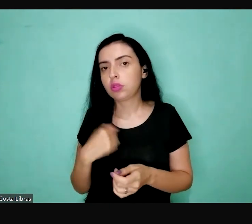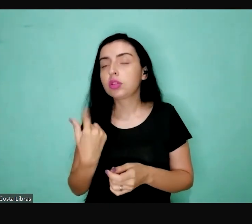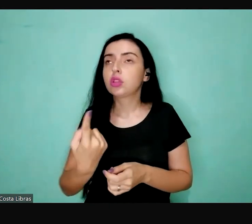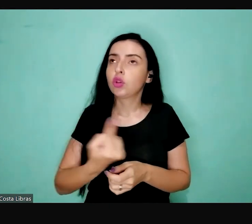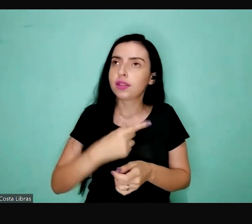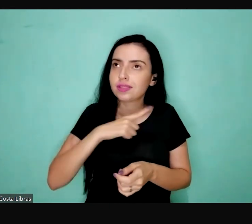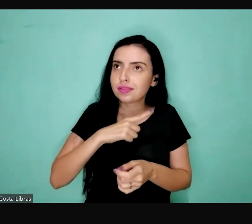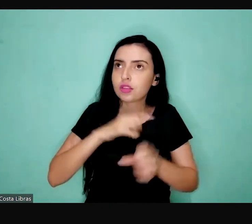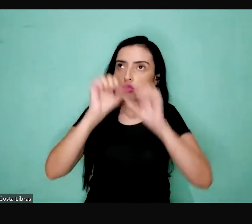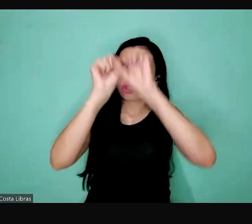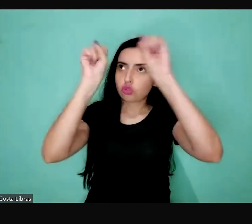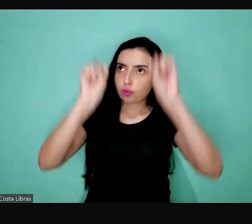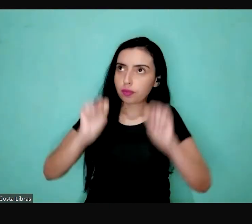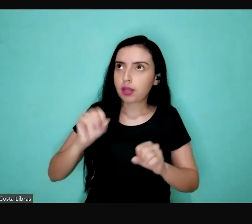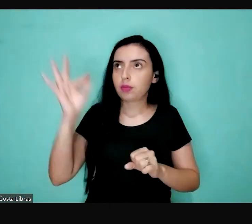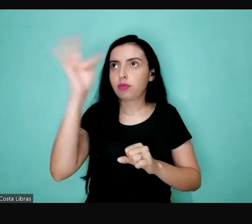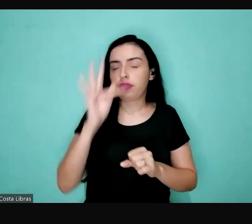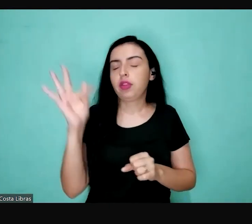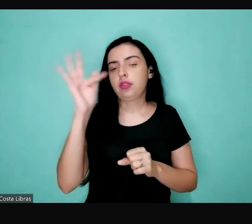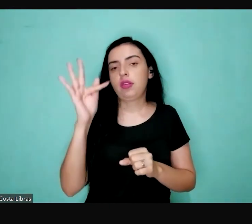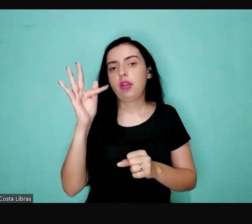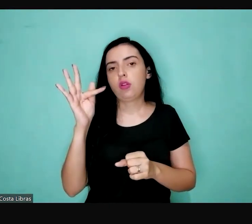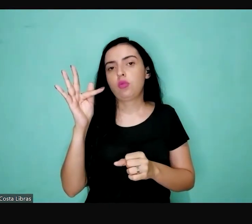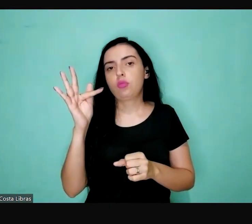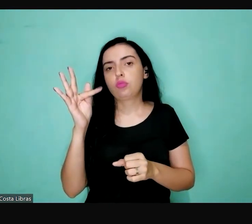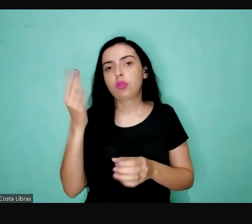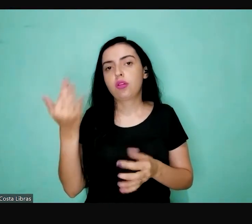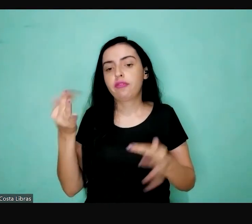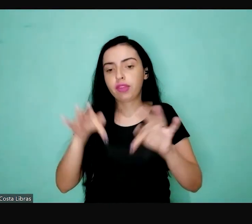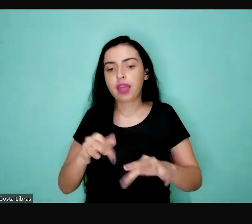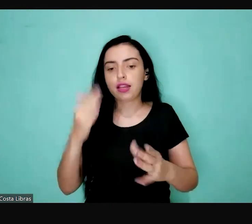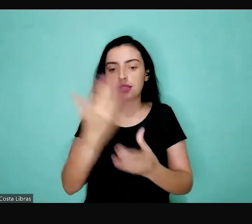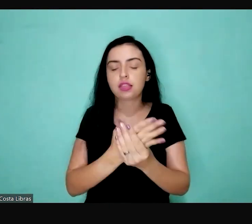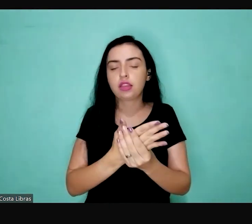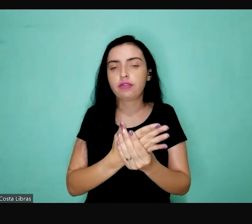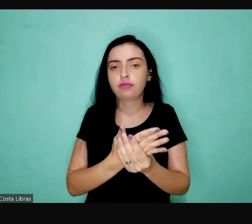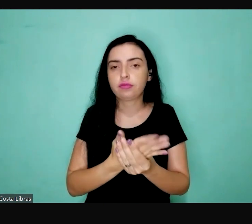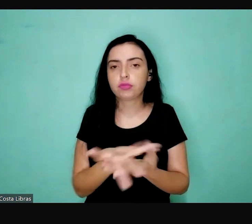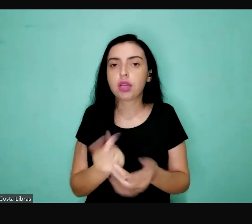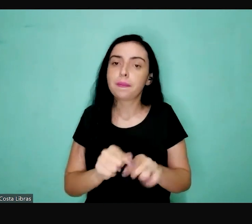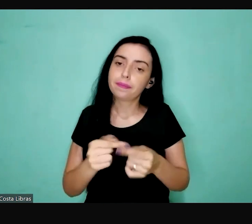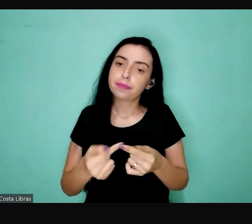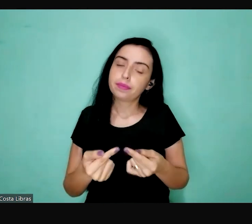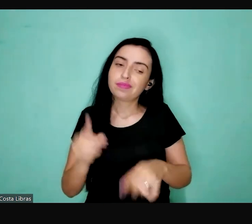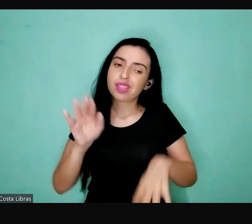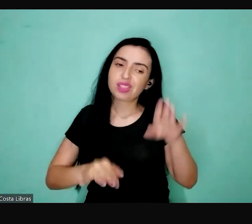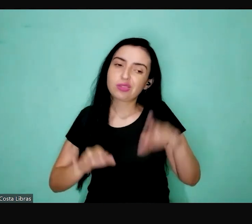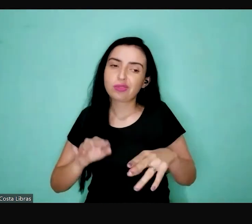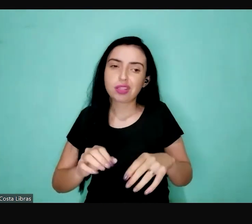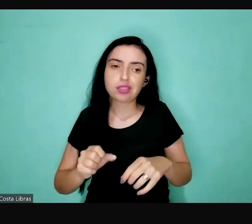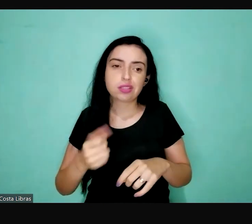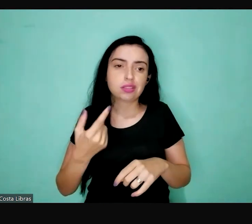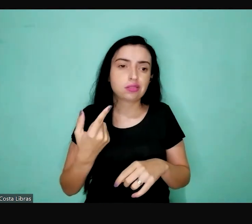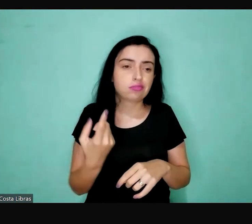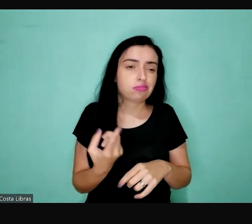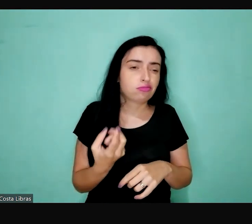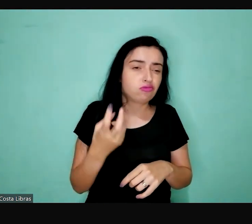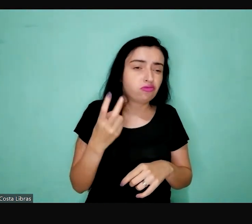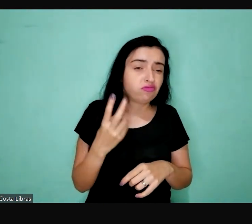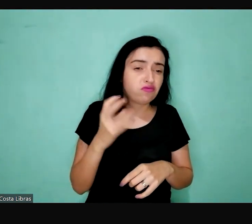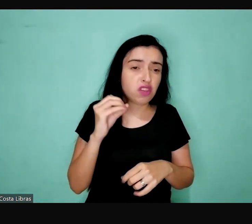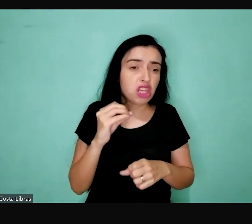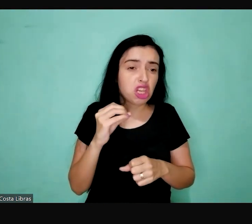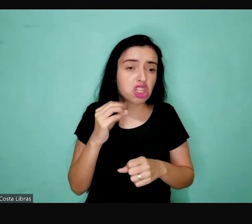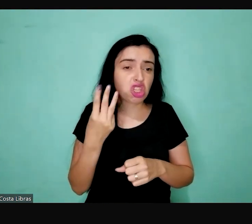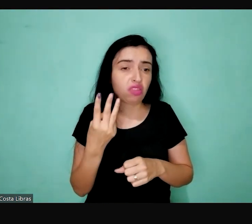Supremo Tribunal Federal, em última instância vai dar a palavra, mas às vezes dá depois de 20 ou 30 anos com muitas